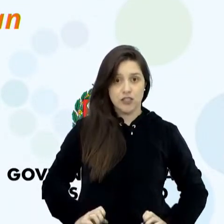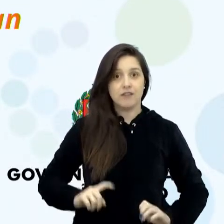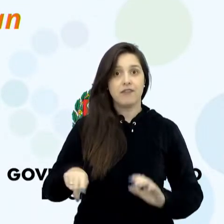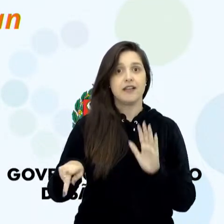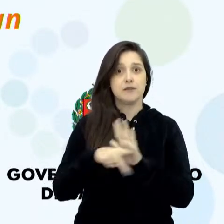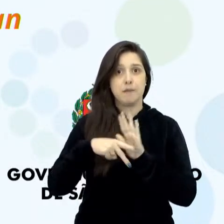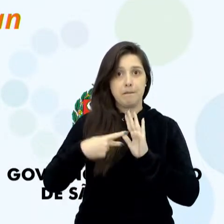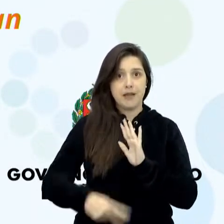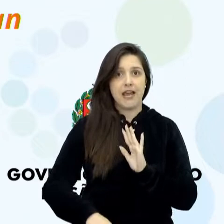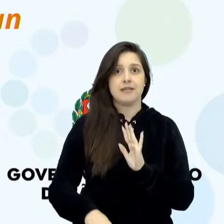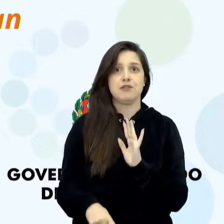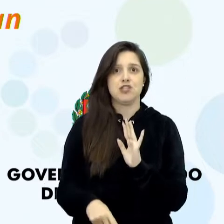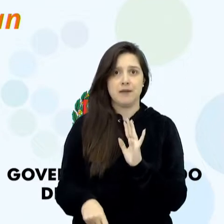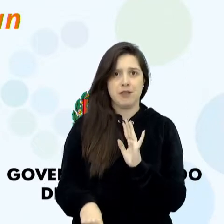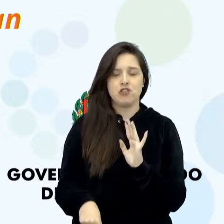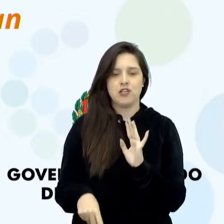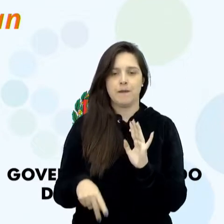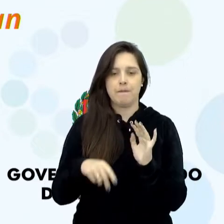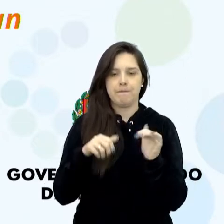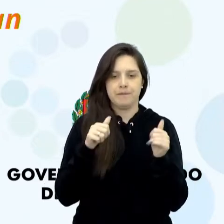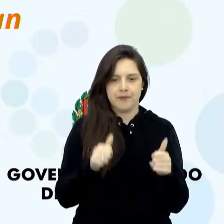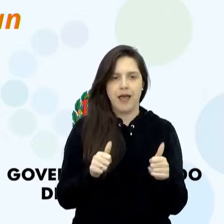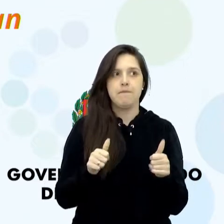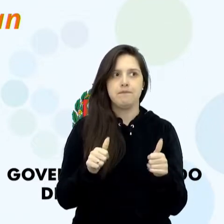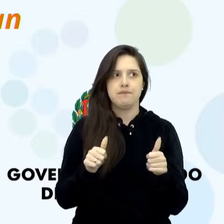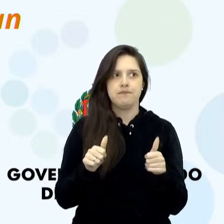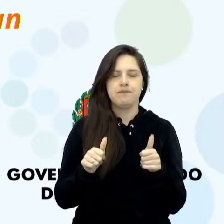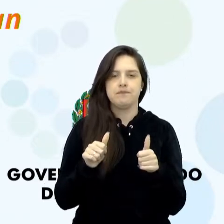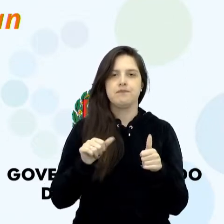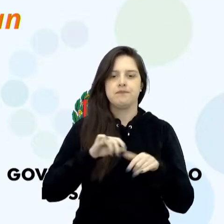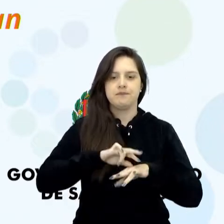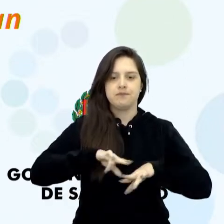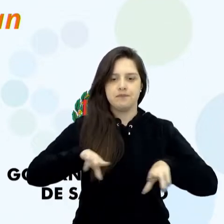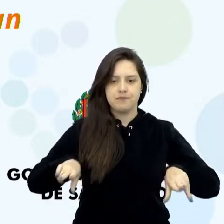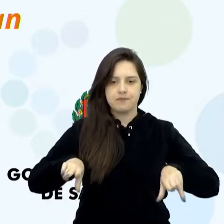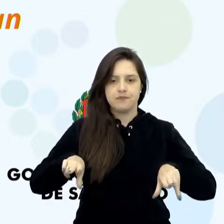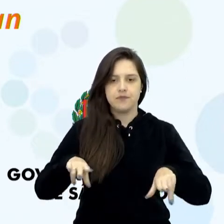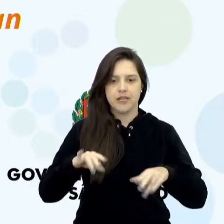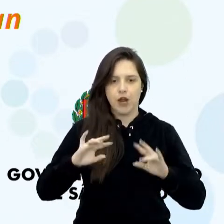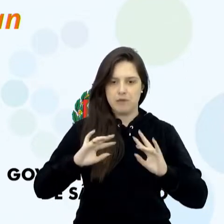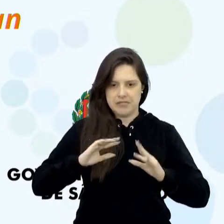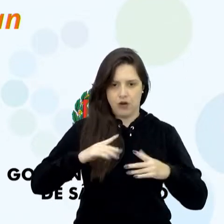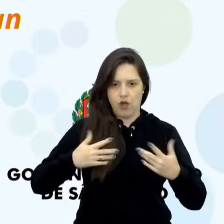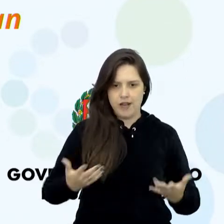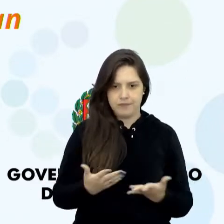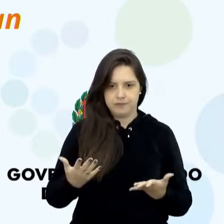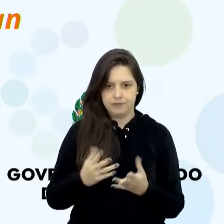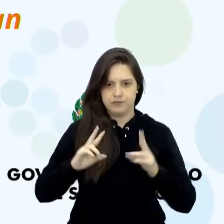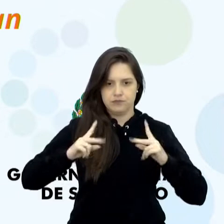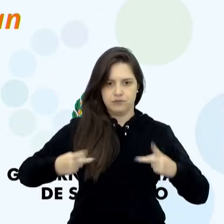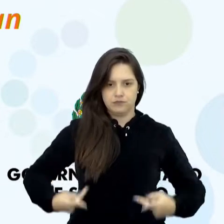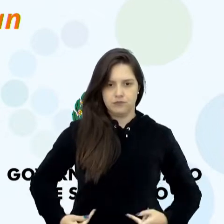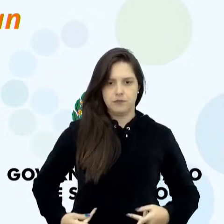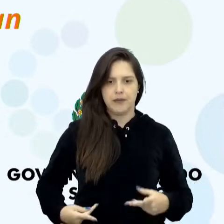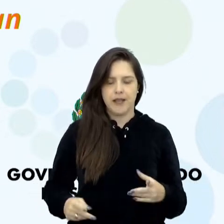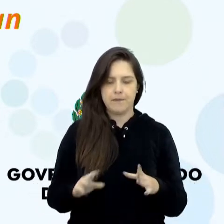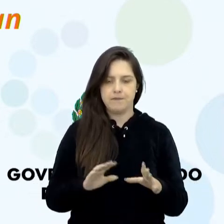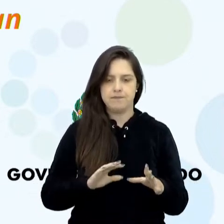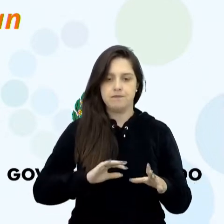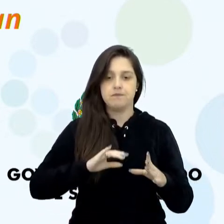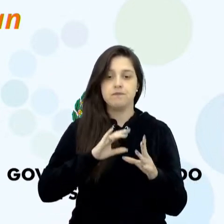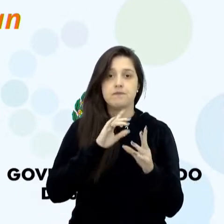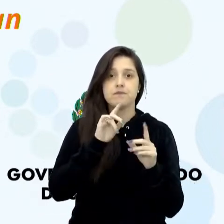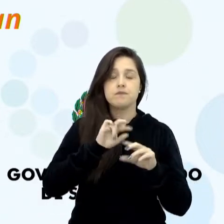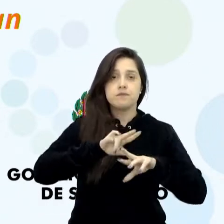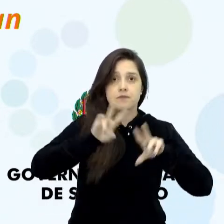parte do aprofundamento Superar Desafios Ed-Humanas. Só para a gente se localizar um pouco, então,